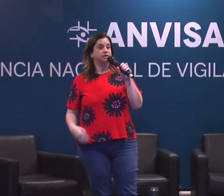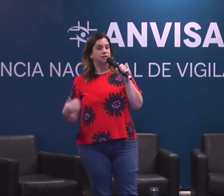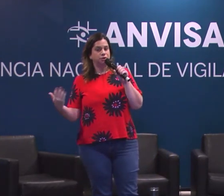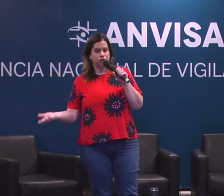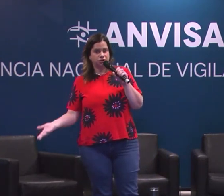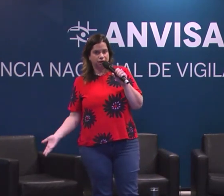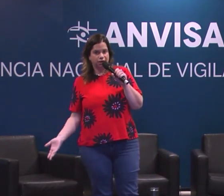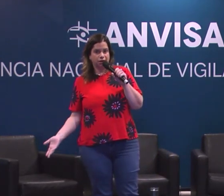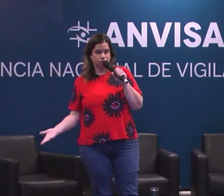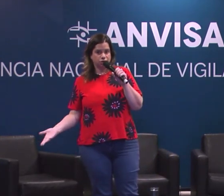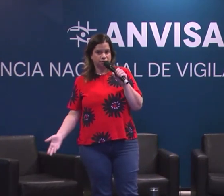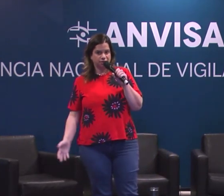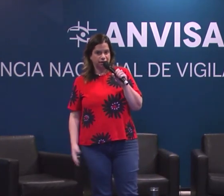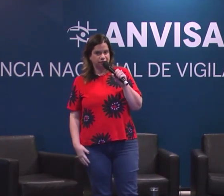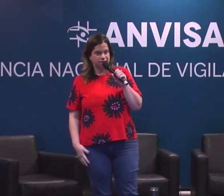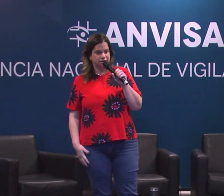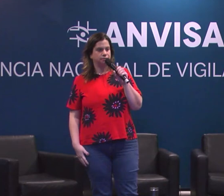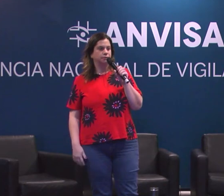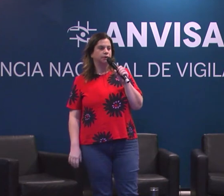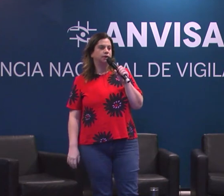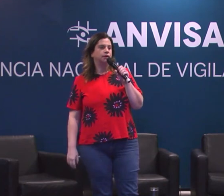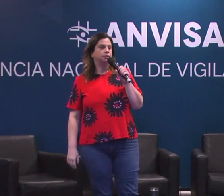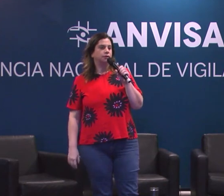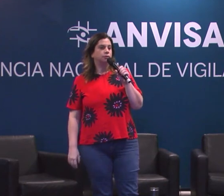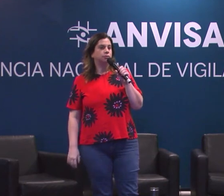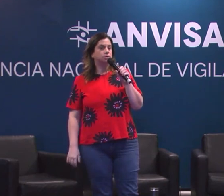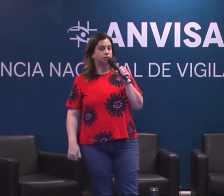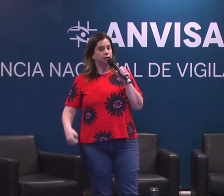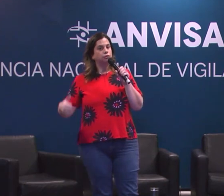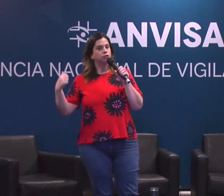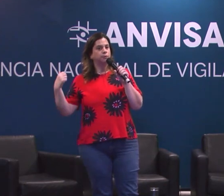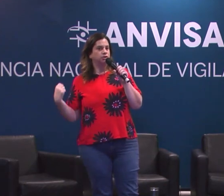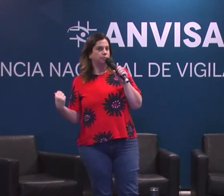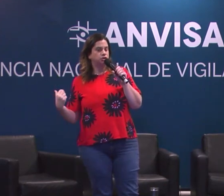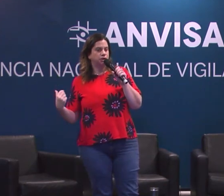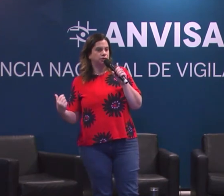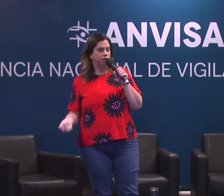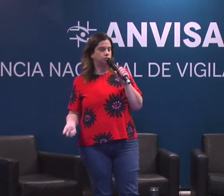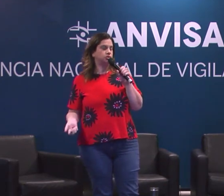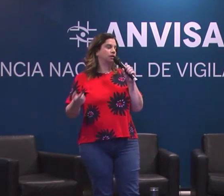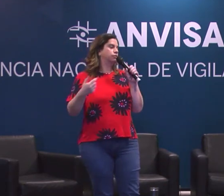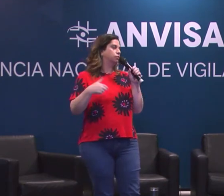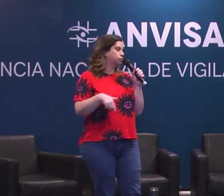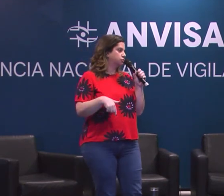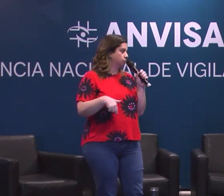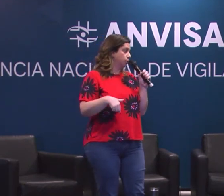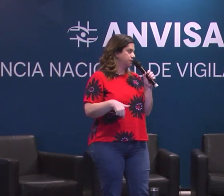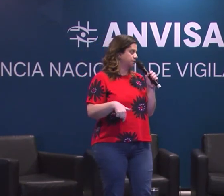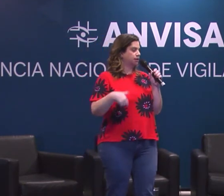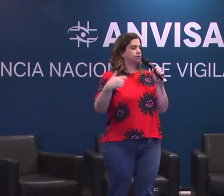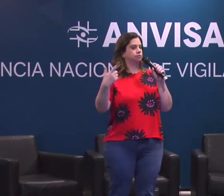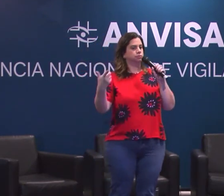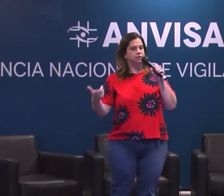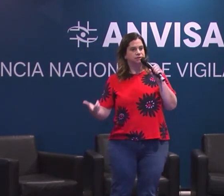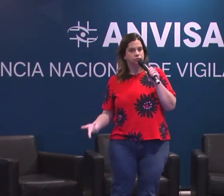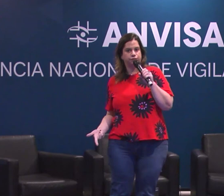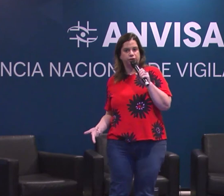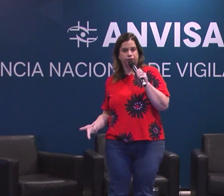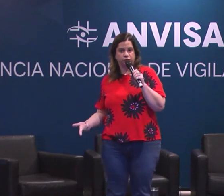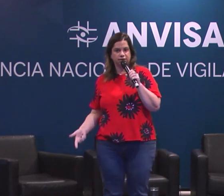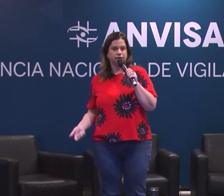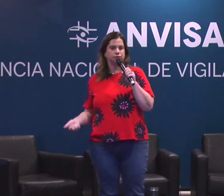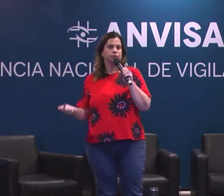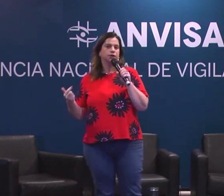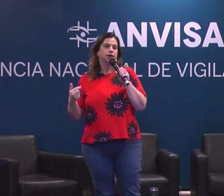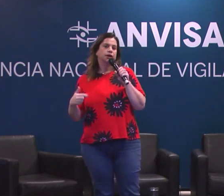sempre a gente consegue fazer. Então, já está no nosso planejamento estratégico, já estava no ano passado, esse ano isso foi